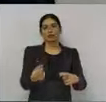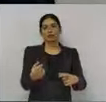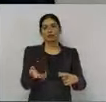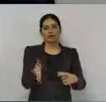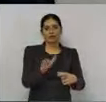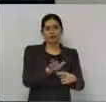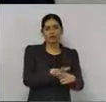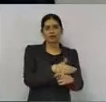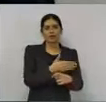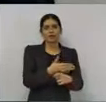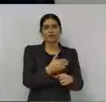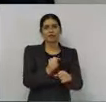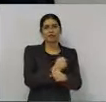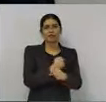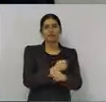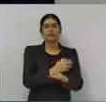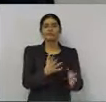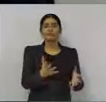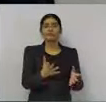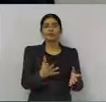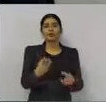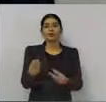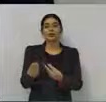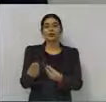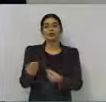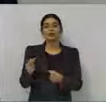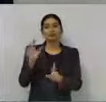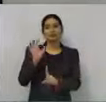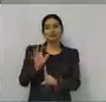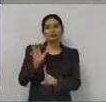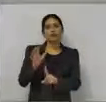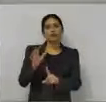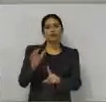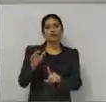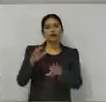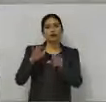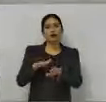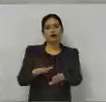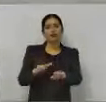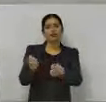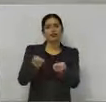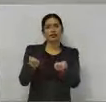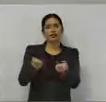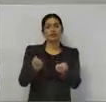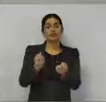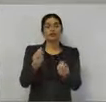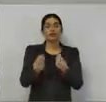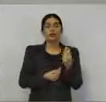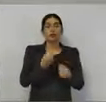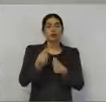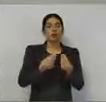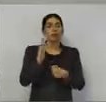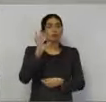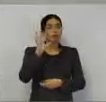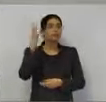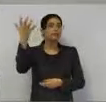o impacto no trânsito e como será resolvida? Ou como será resolvido?